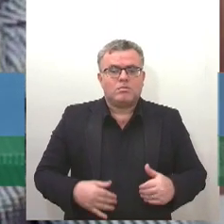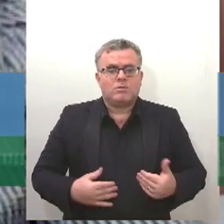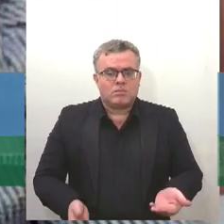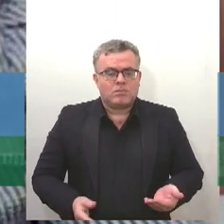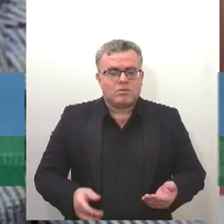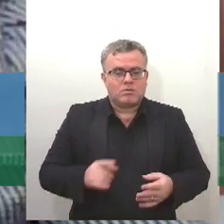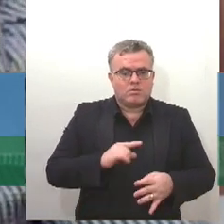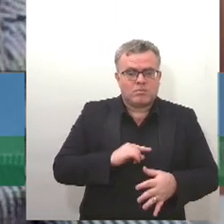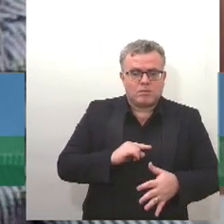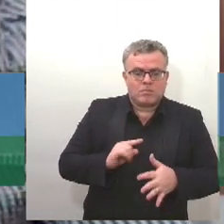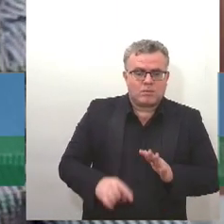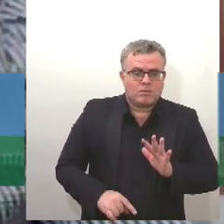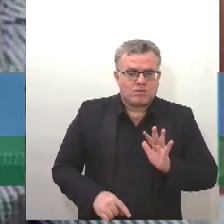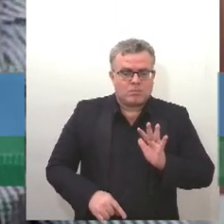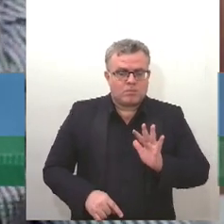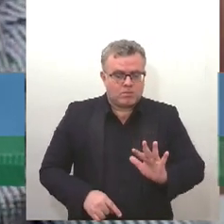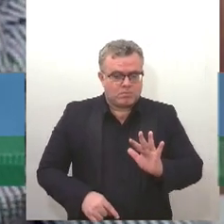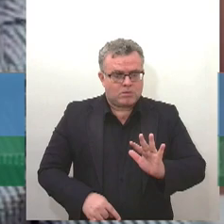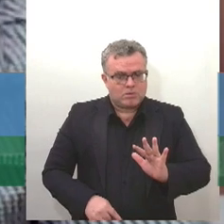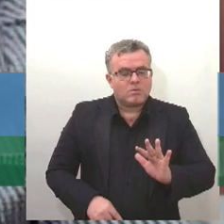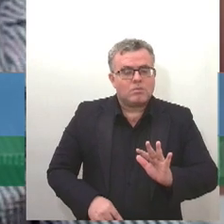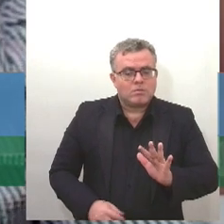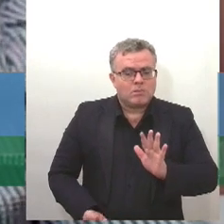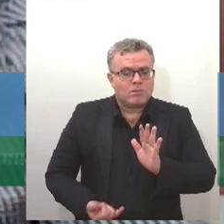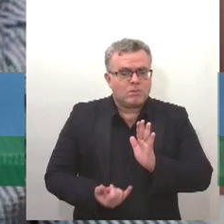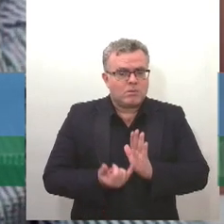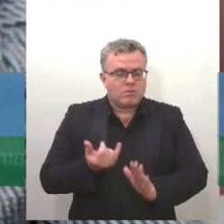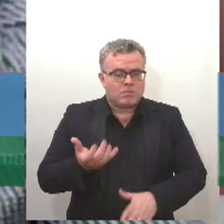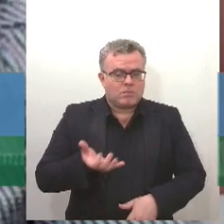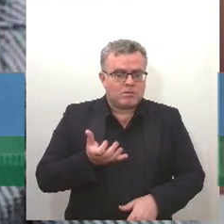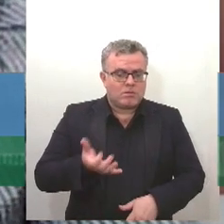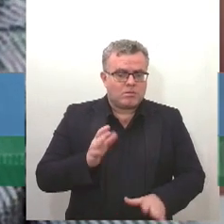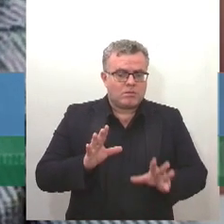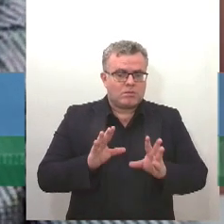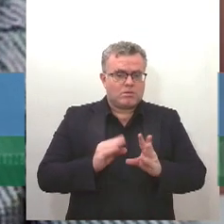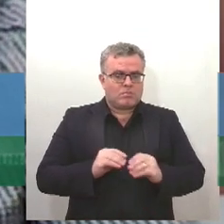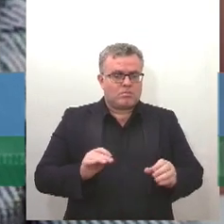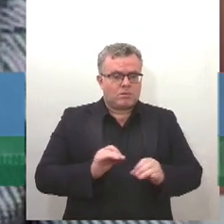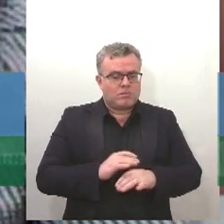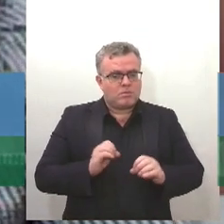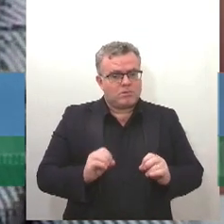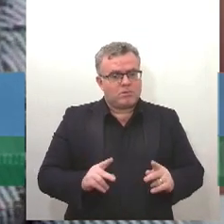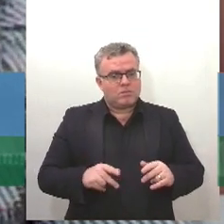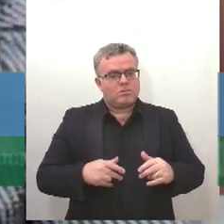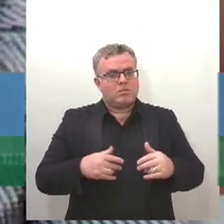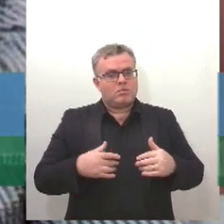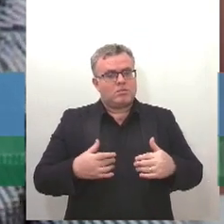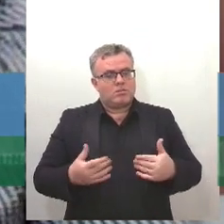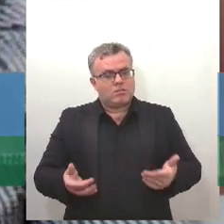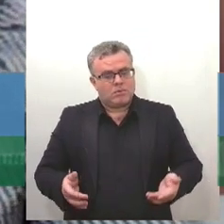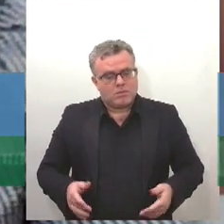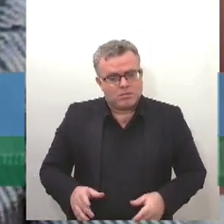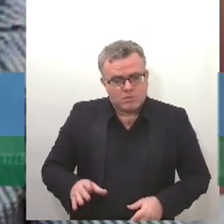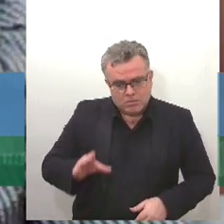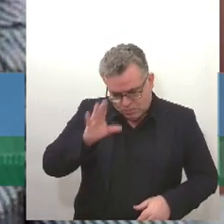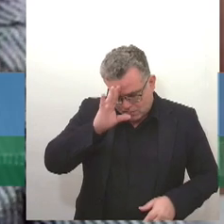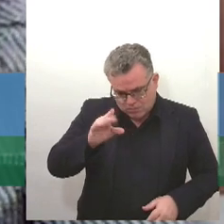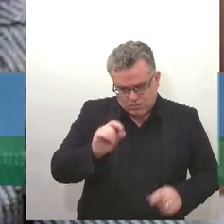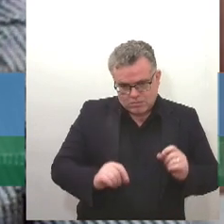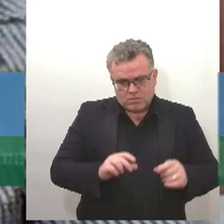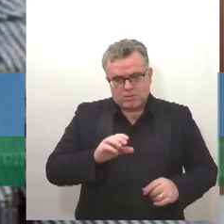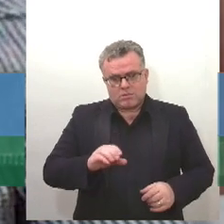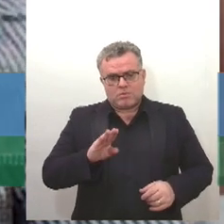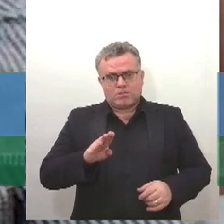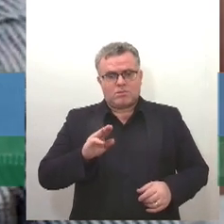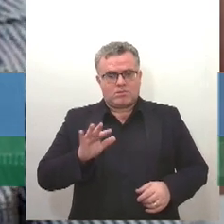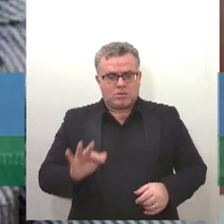que eles almejam eh trazer essa simplificação por meio principalmente desses dois do CBS e do ibs